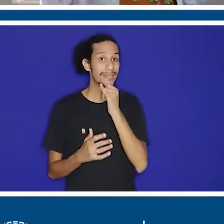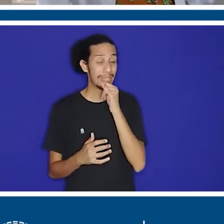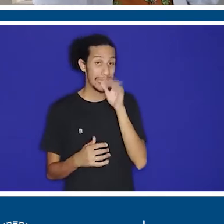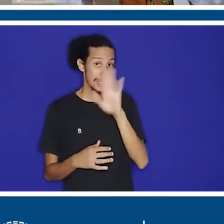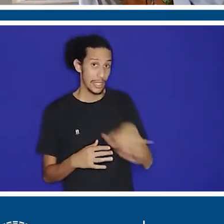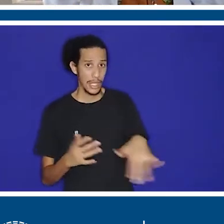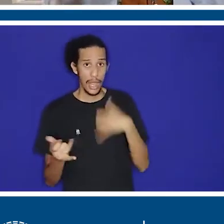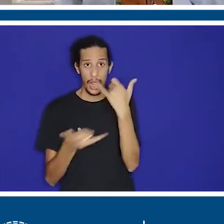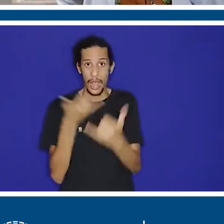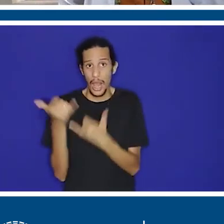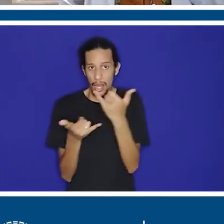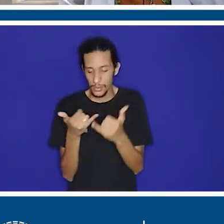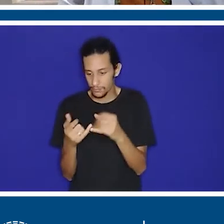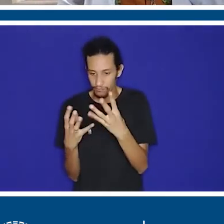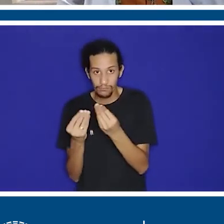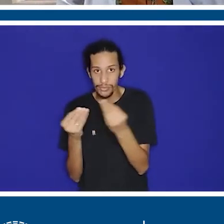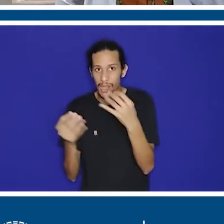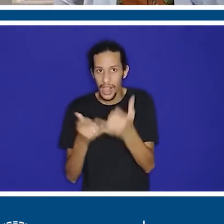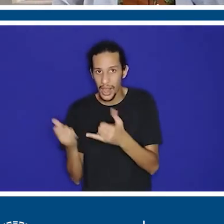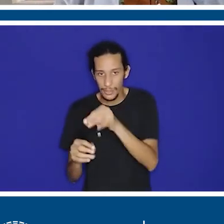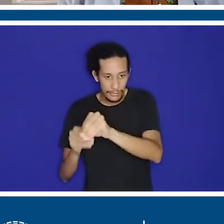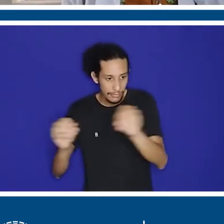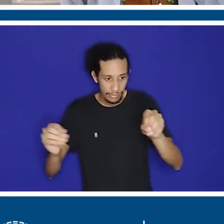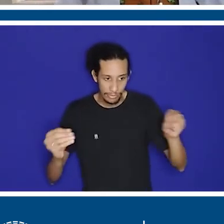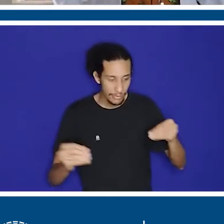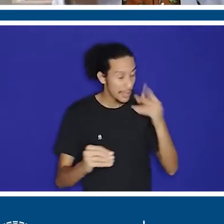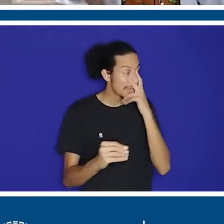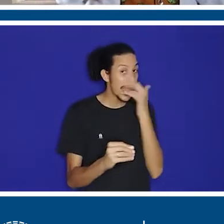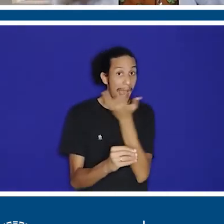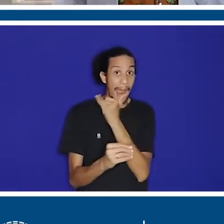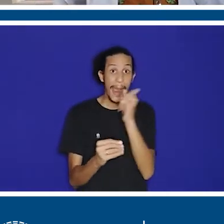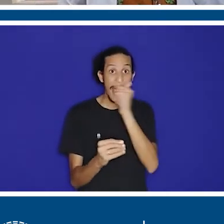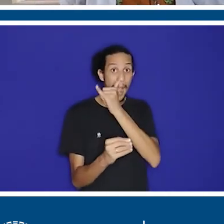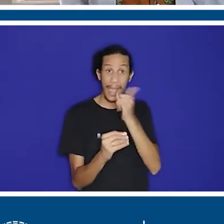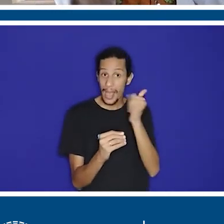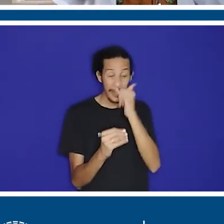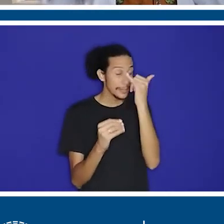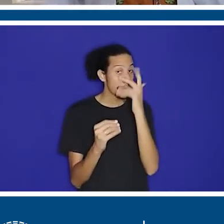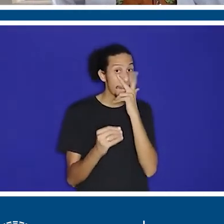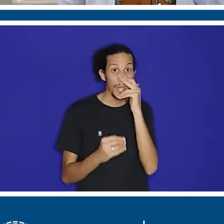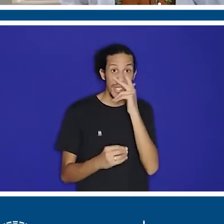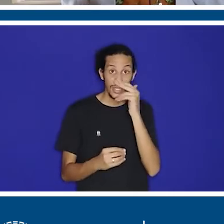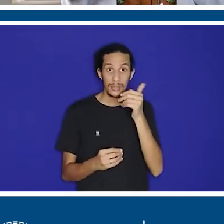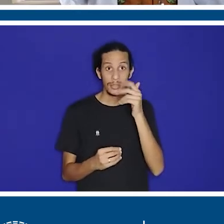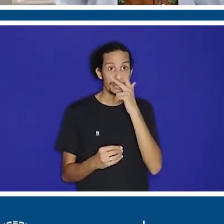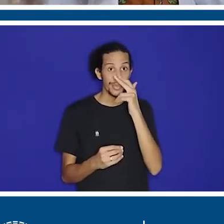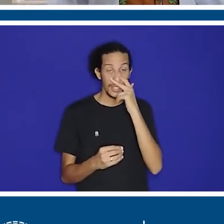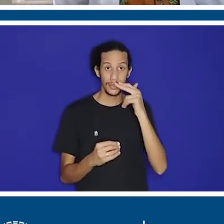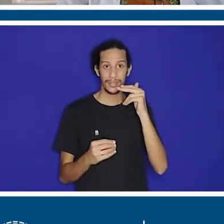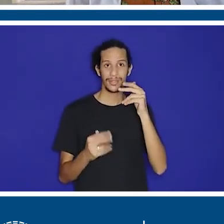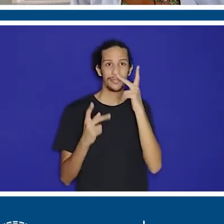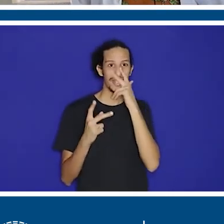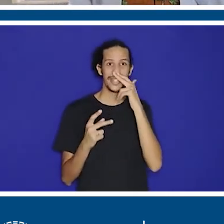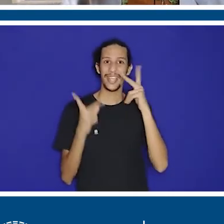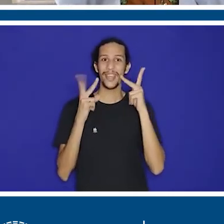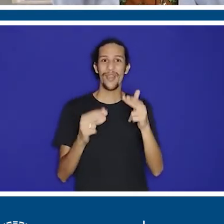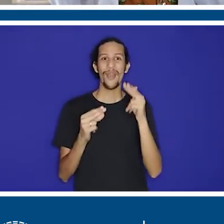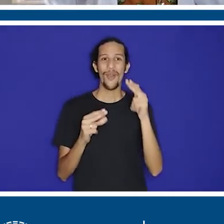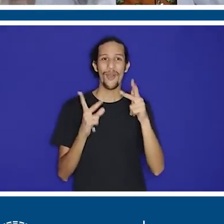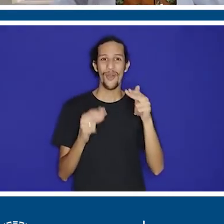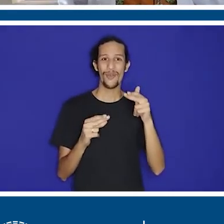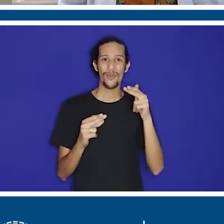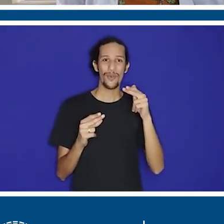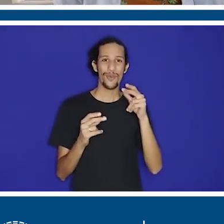criança brincando com várias coisas ao mesmo tempo. É uma energia que não acaba, como se tivesse ligado na tomada o